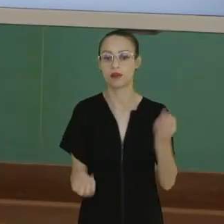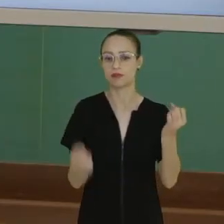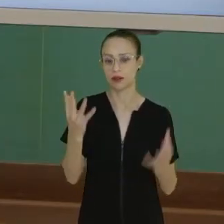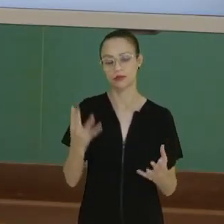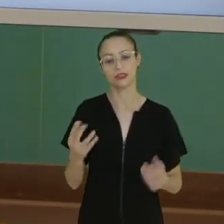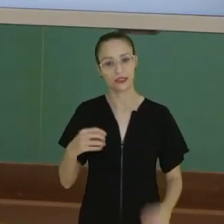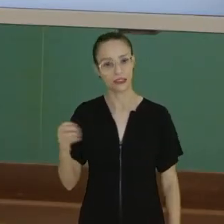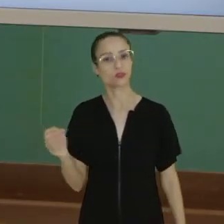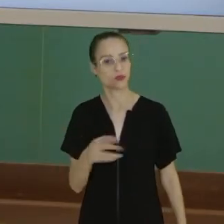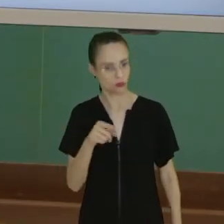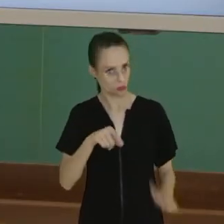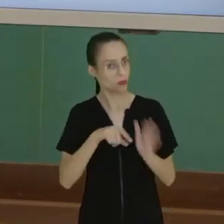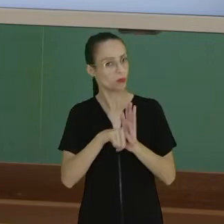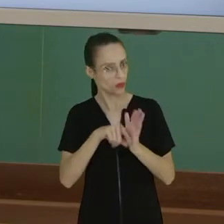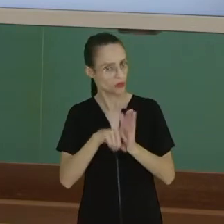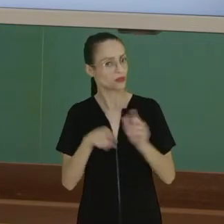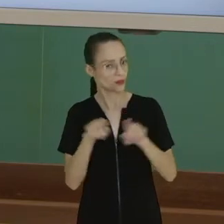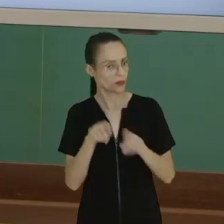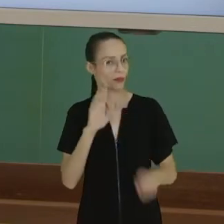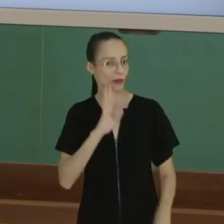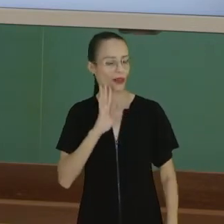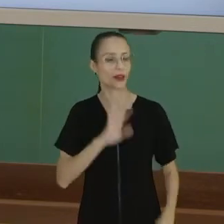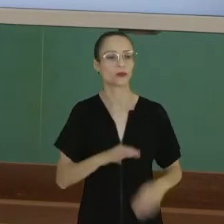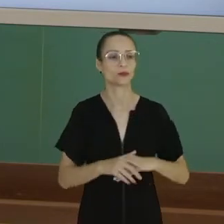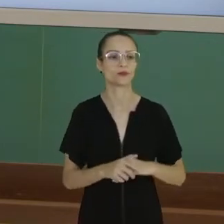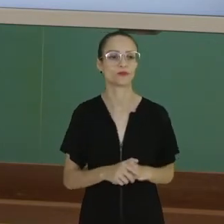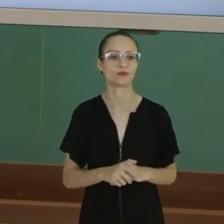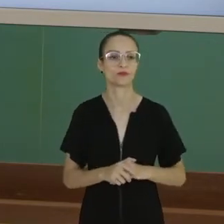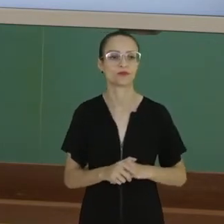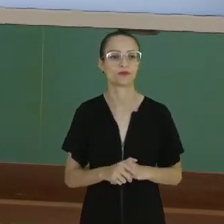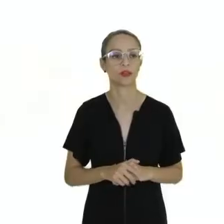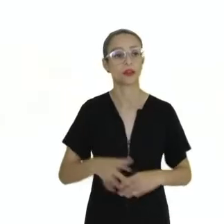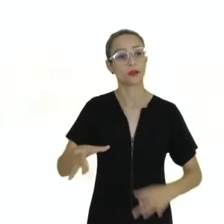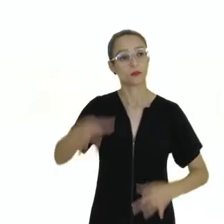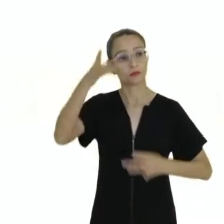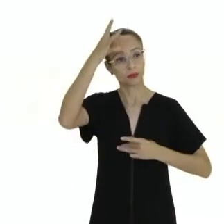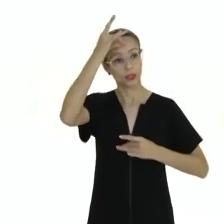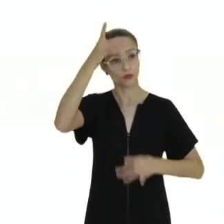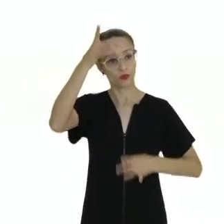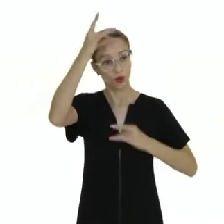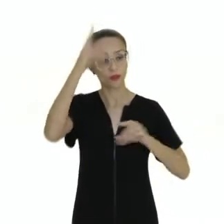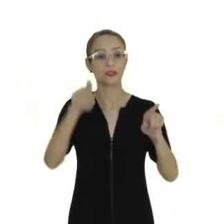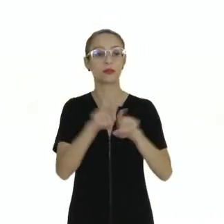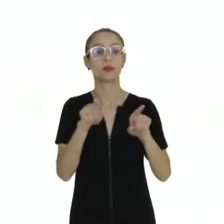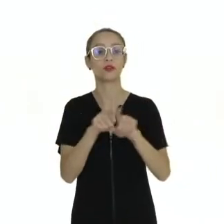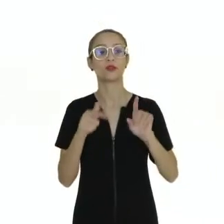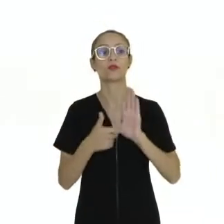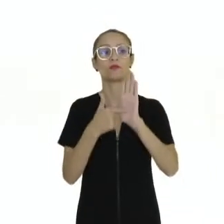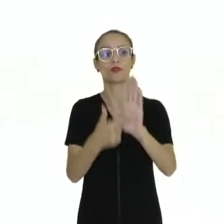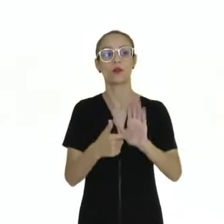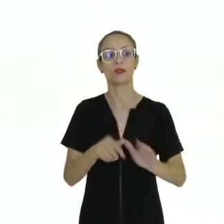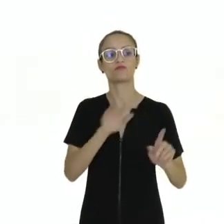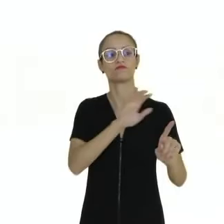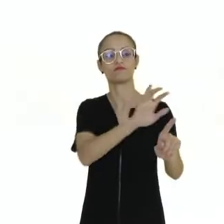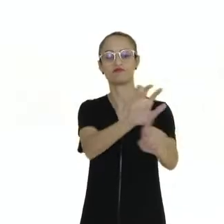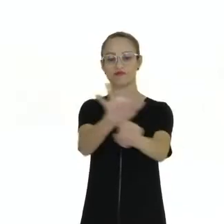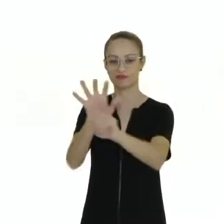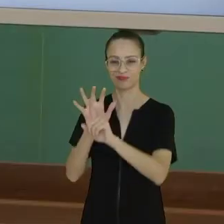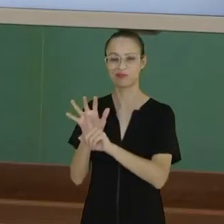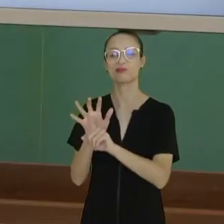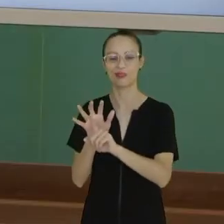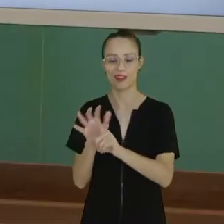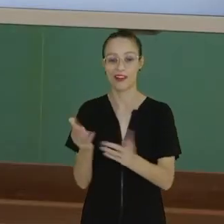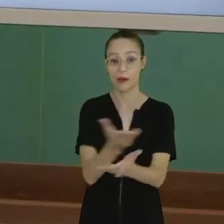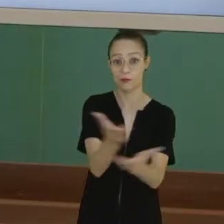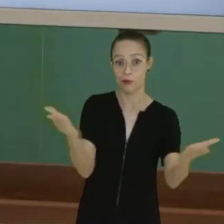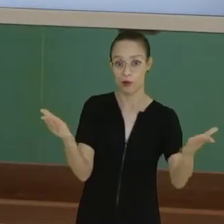assim, pesquisem também, muito legal. E em performance que foram concebidas para provocar e agitar o público, né? Então trouxe a